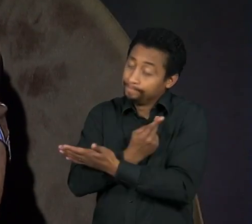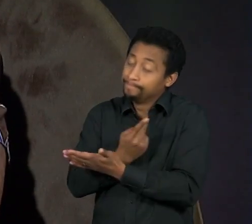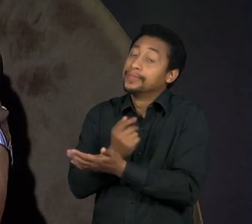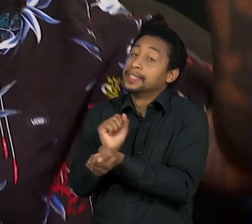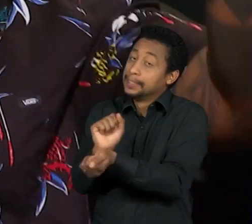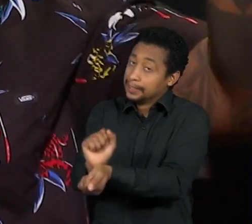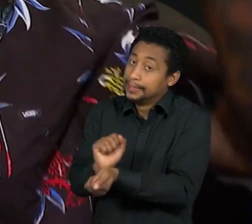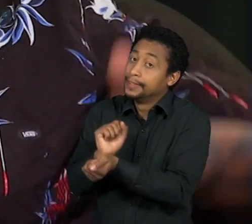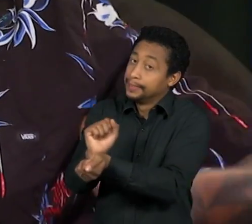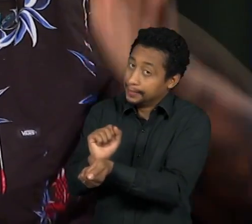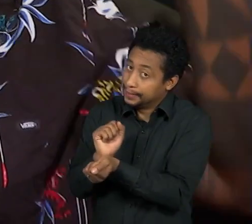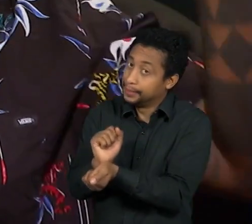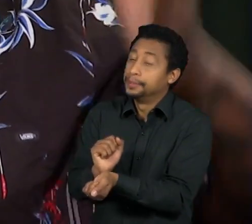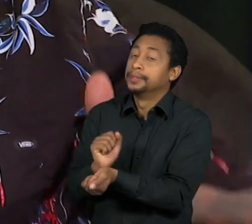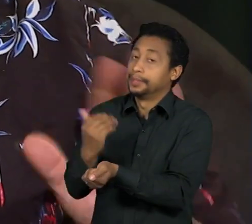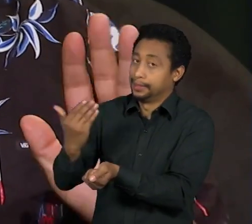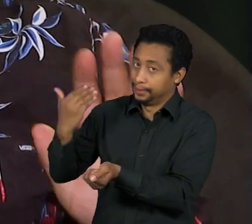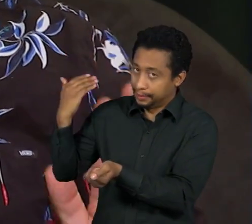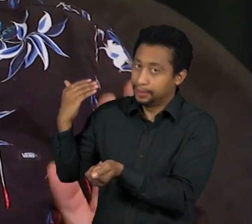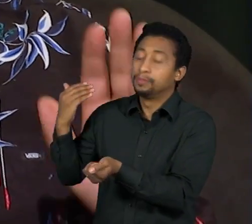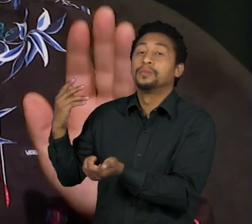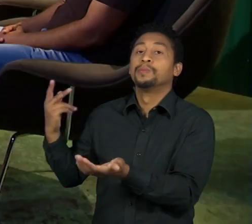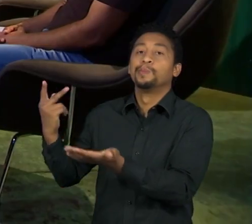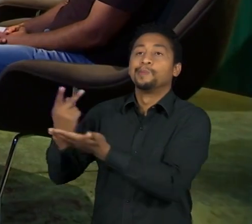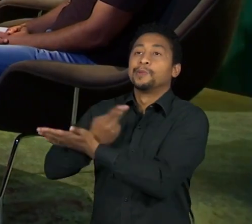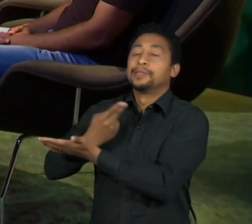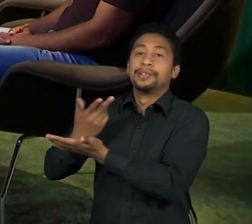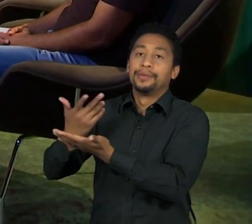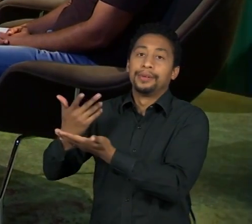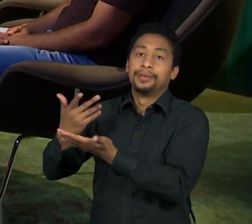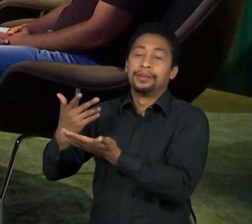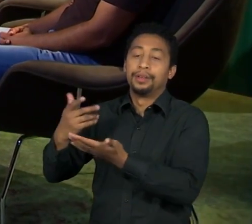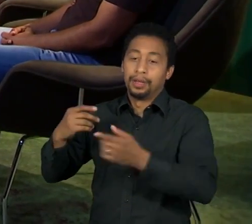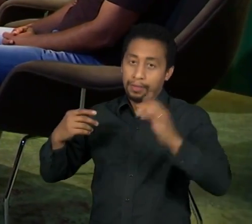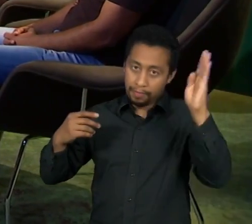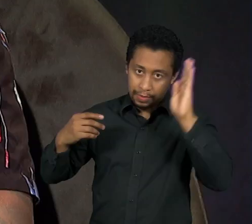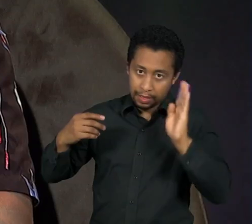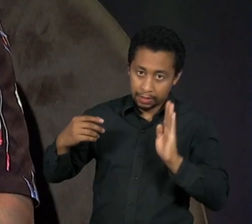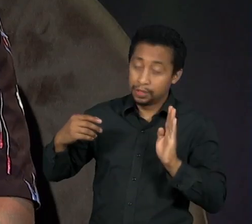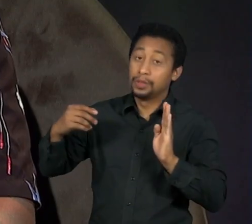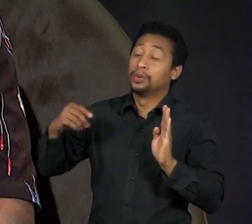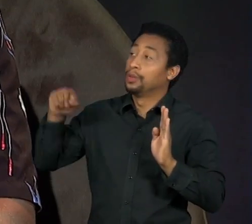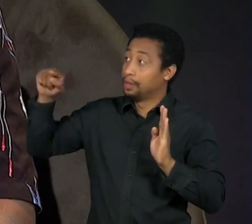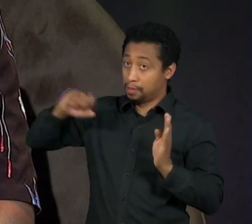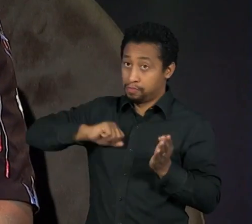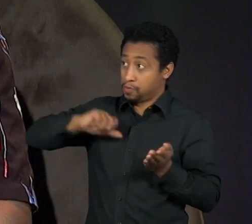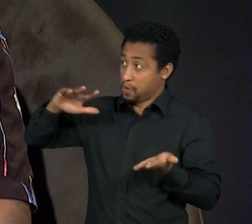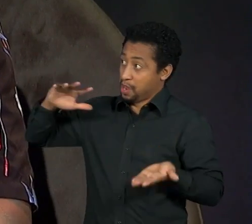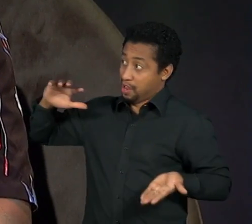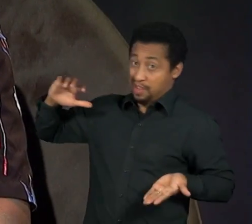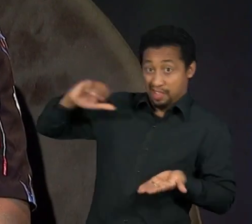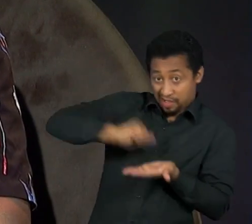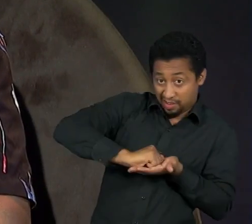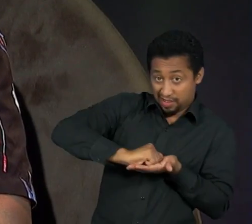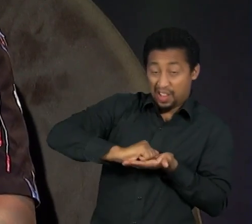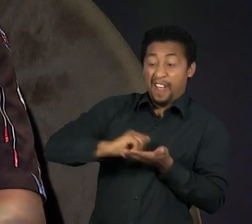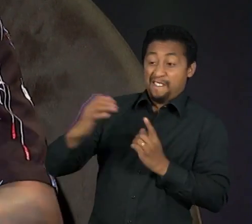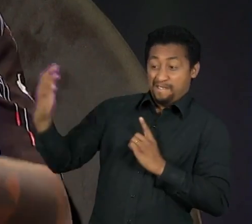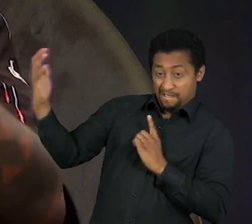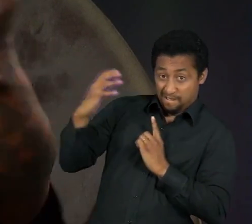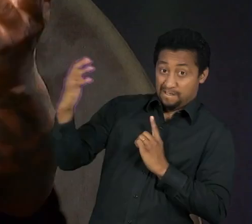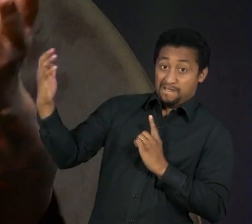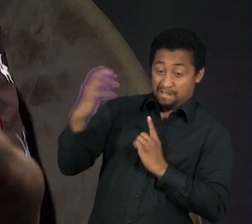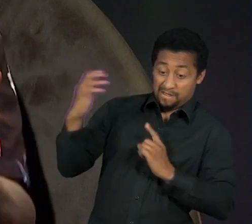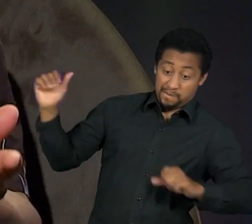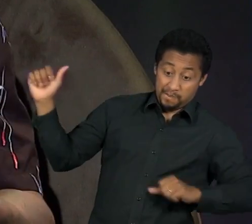escravidão. Que são os efeitos da colonização e os efeitos da escravidão. A gente está em 2023 e a cada